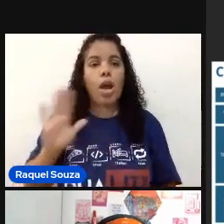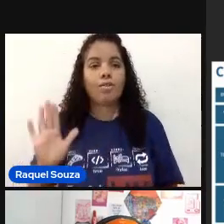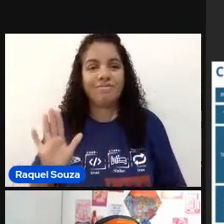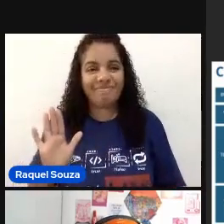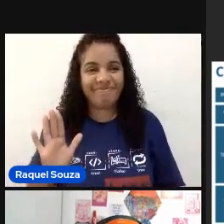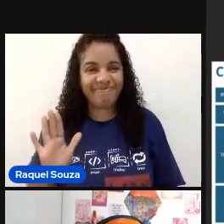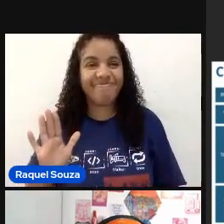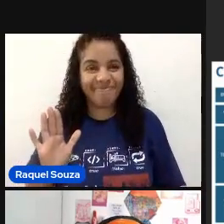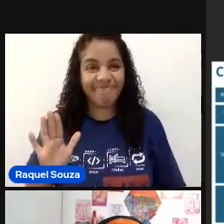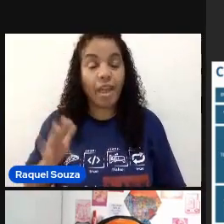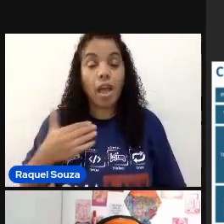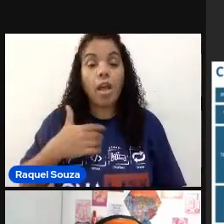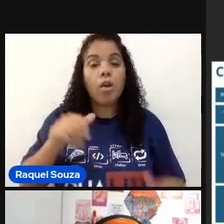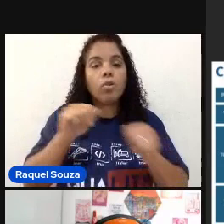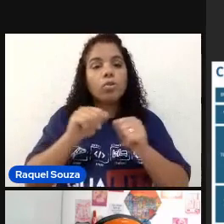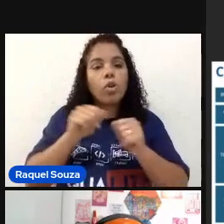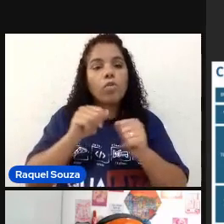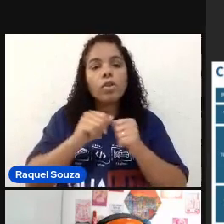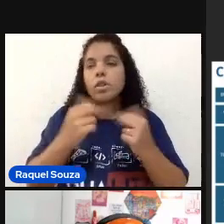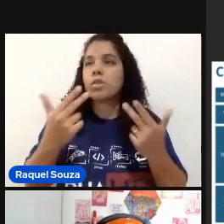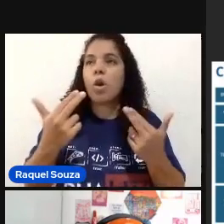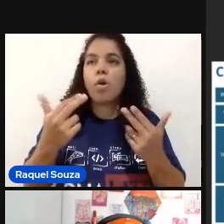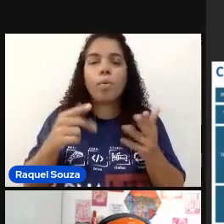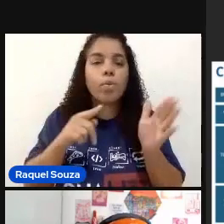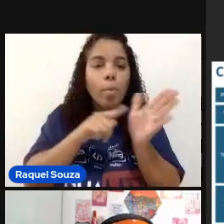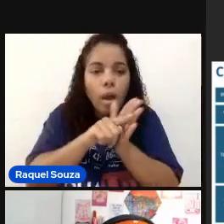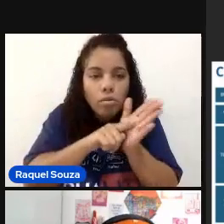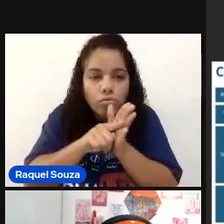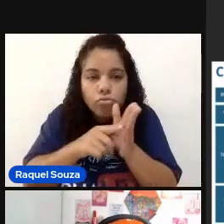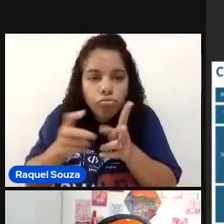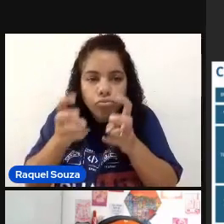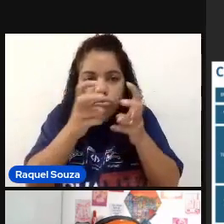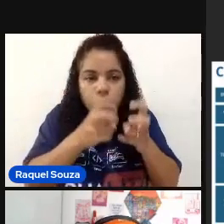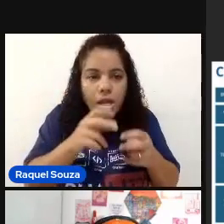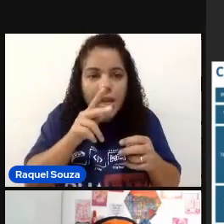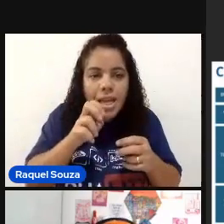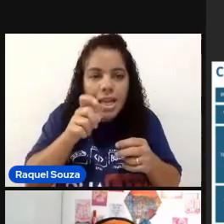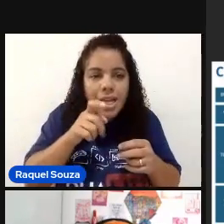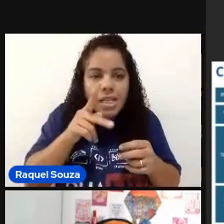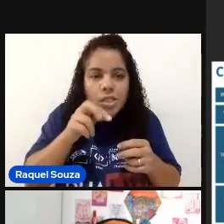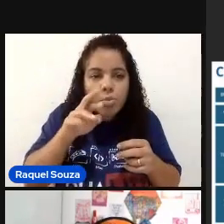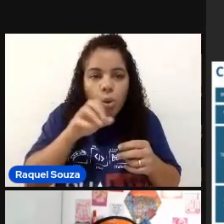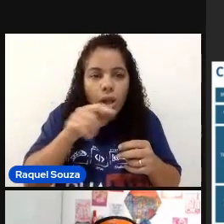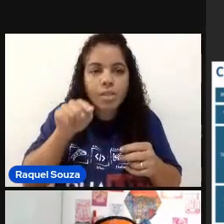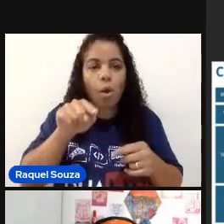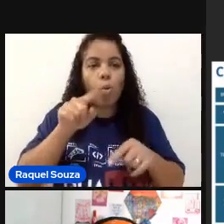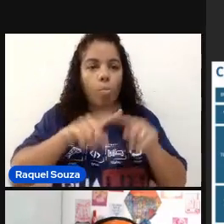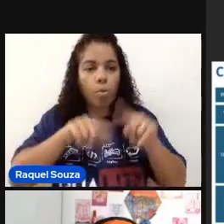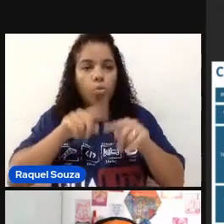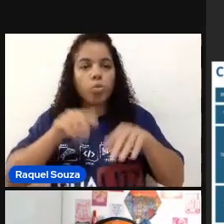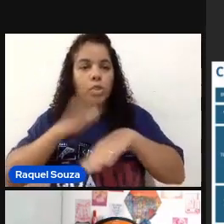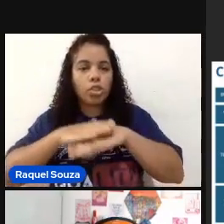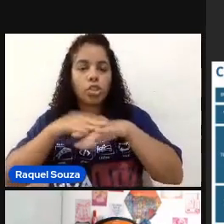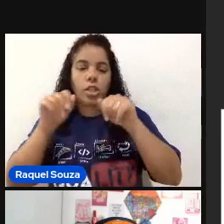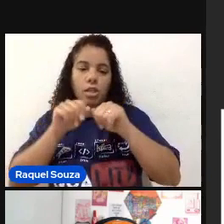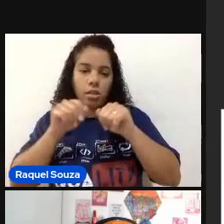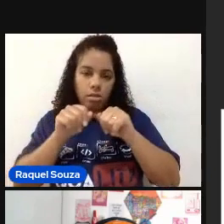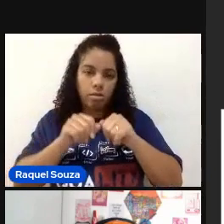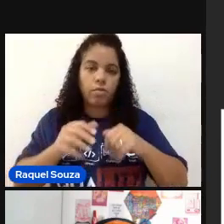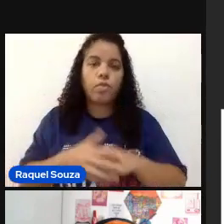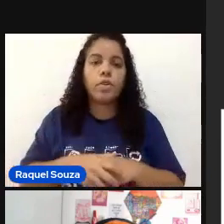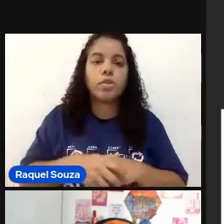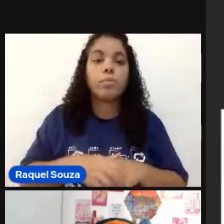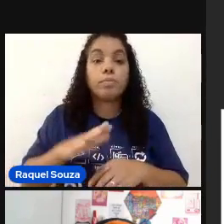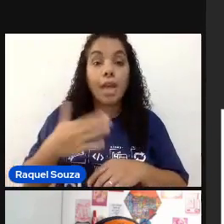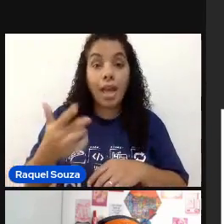estou fazendo ali uma exploração desse produto que a gente está desenvolvendo. E aí é onde a gente